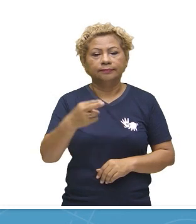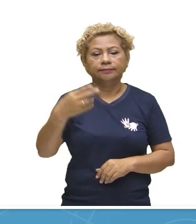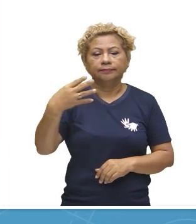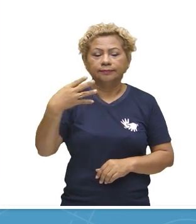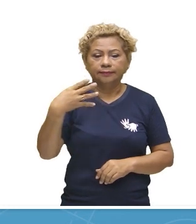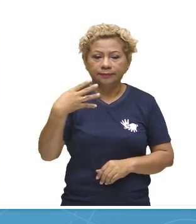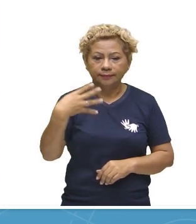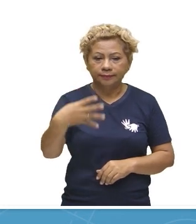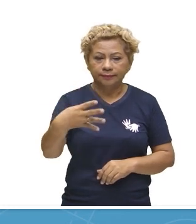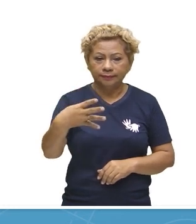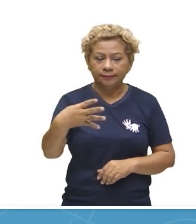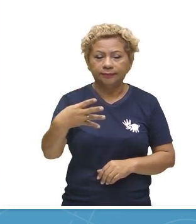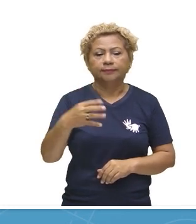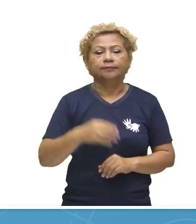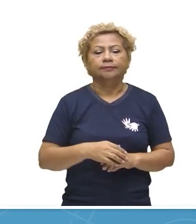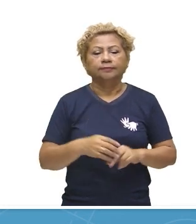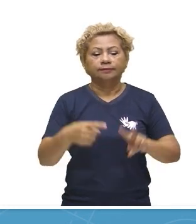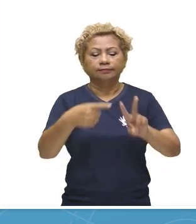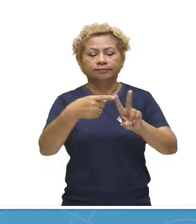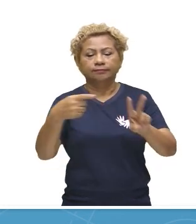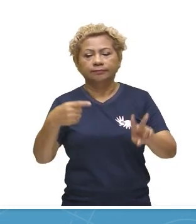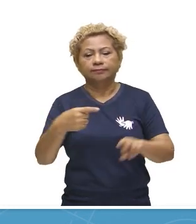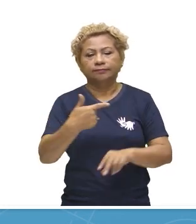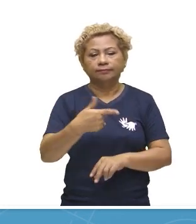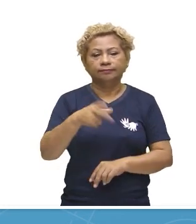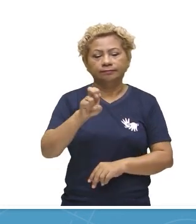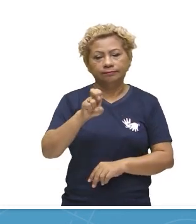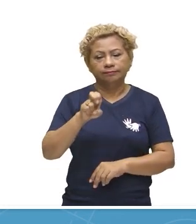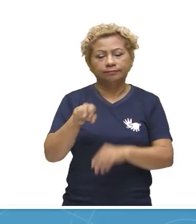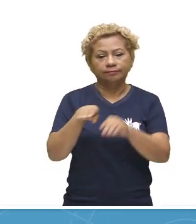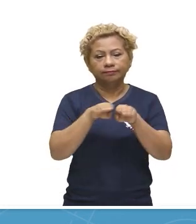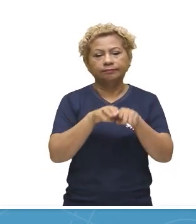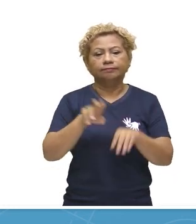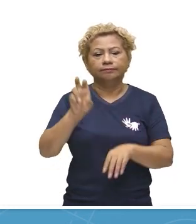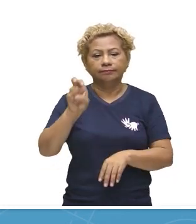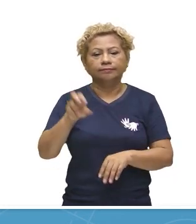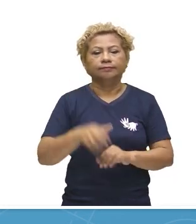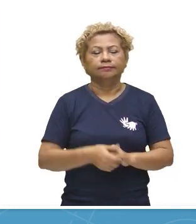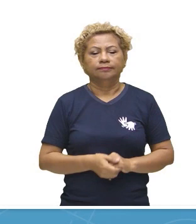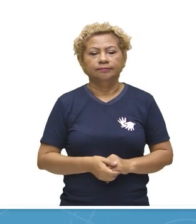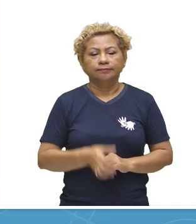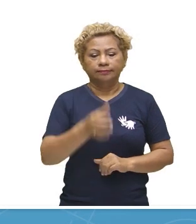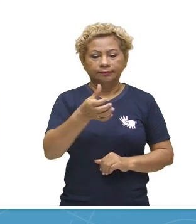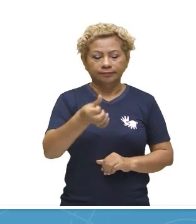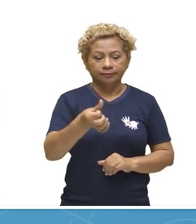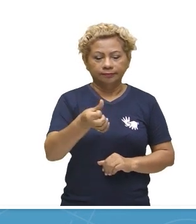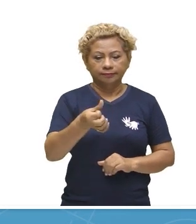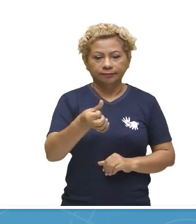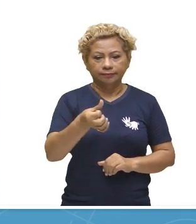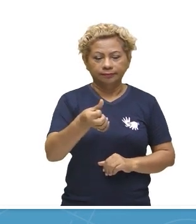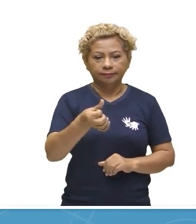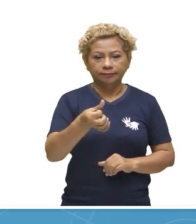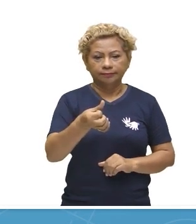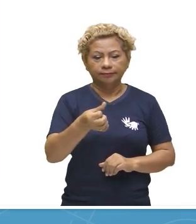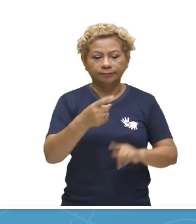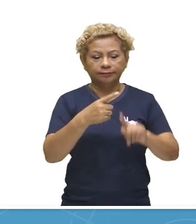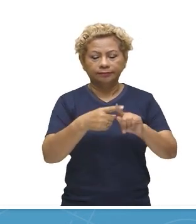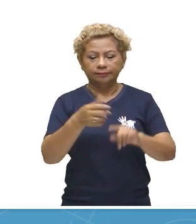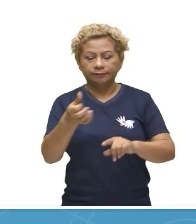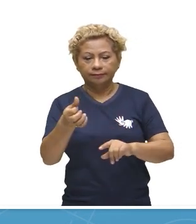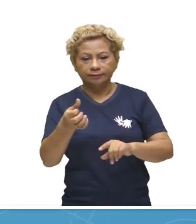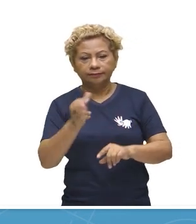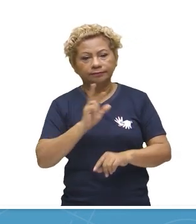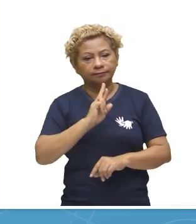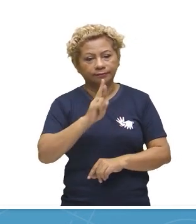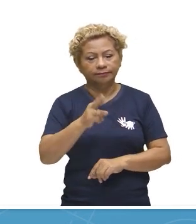igual a 25, então raiz quadrada de 25 é igual a 5. 6 ao quadrado é igual a 6 vezes 6, que é igual a 36, então raiz